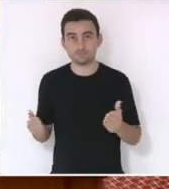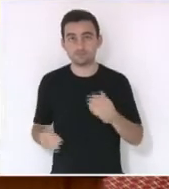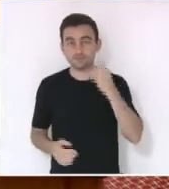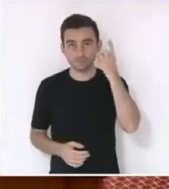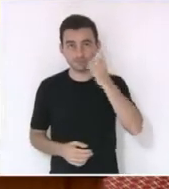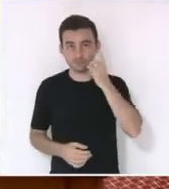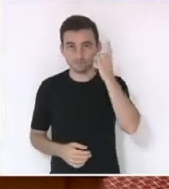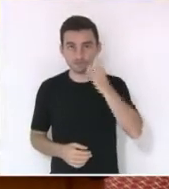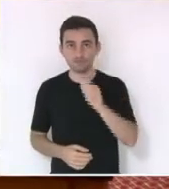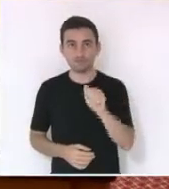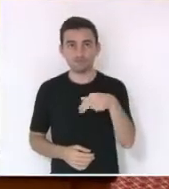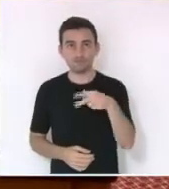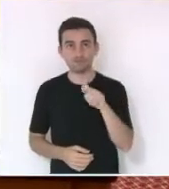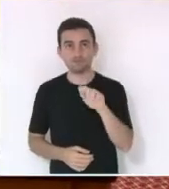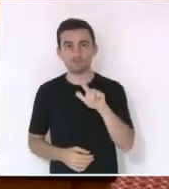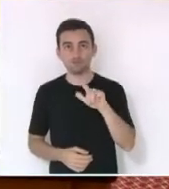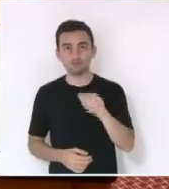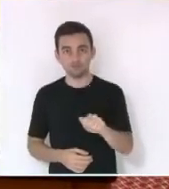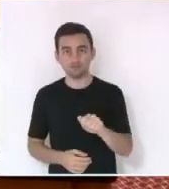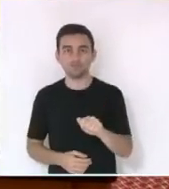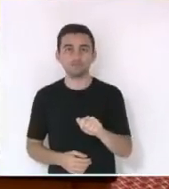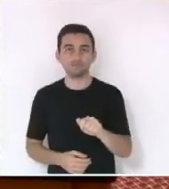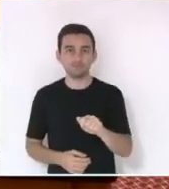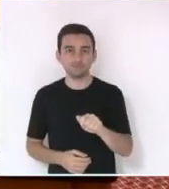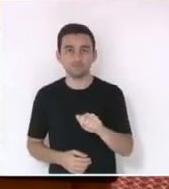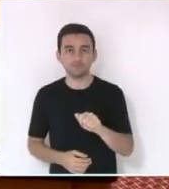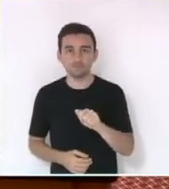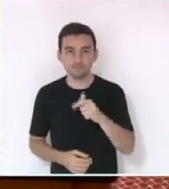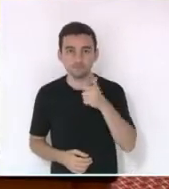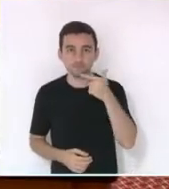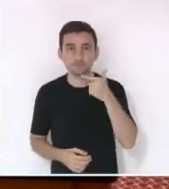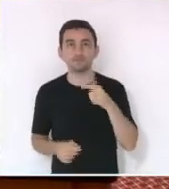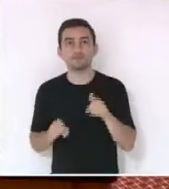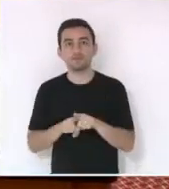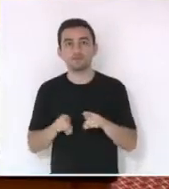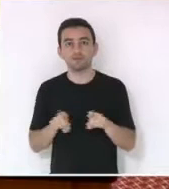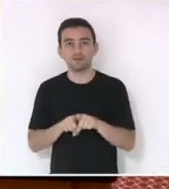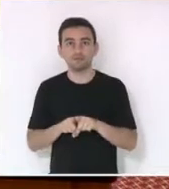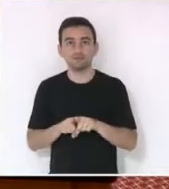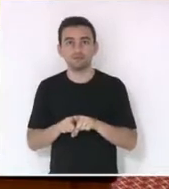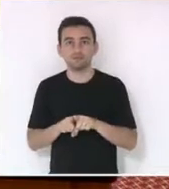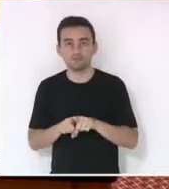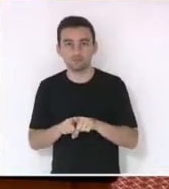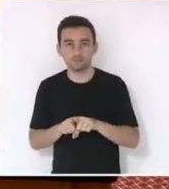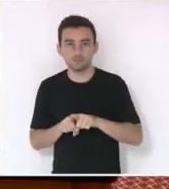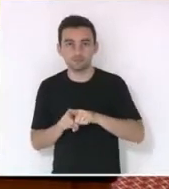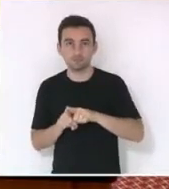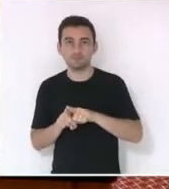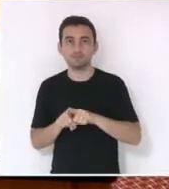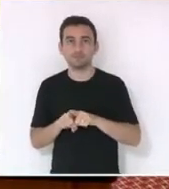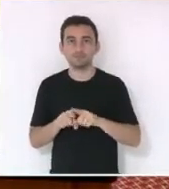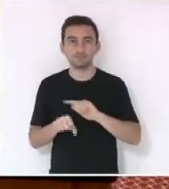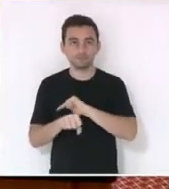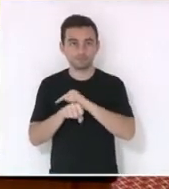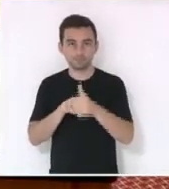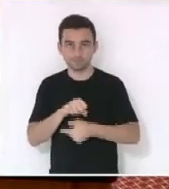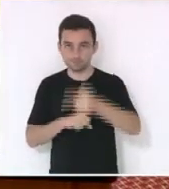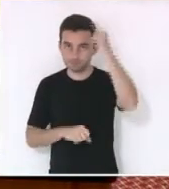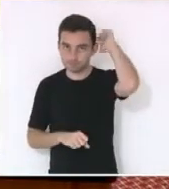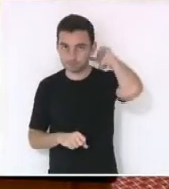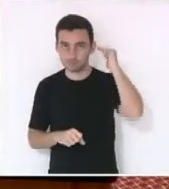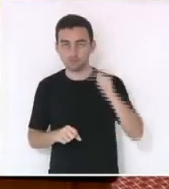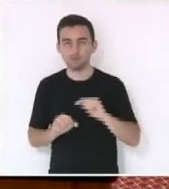Ângela Albino, deputado Espiridião Amin, também do empresário da Associação Comercial e Industrial de